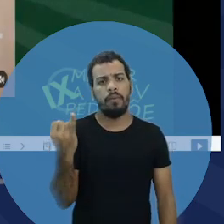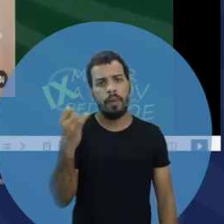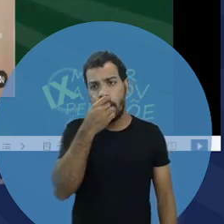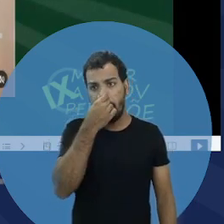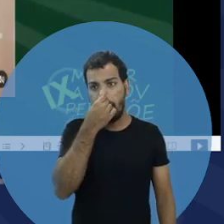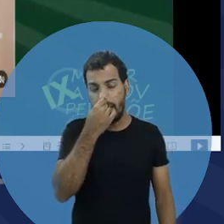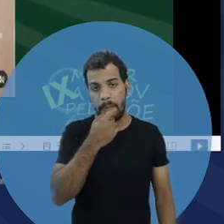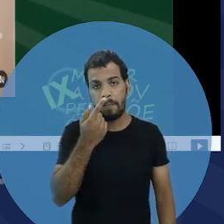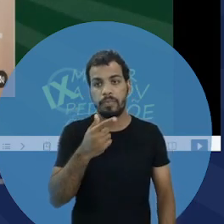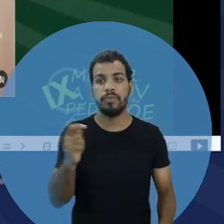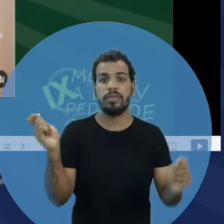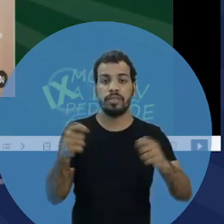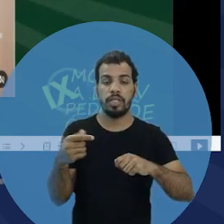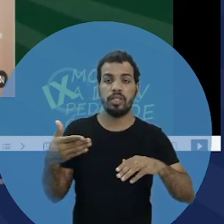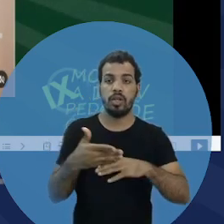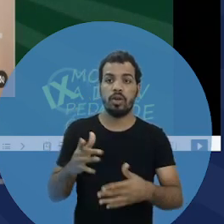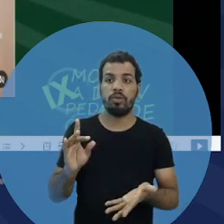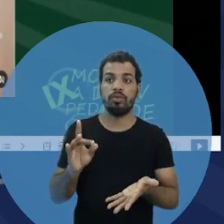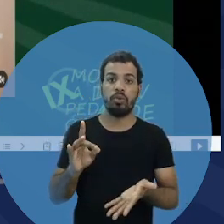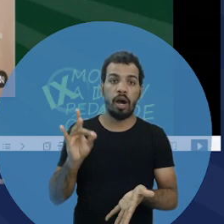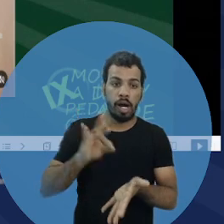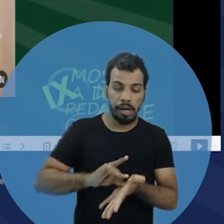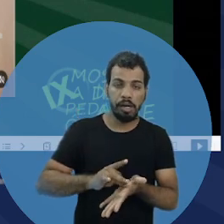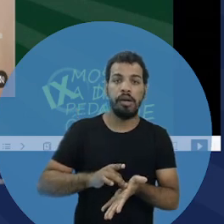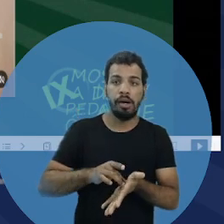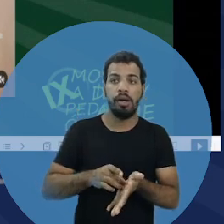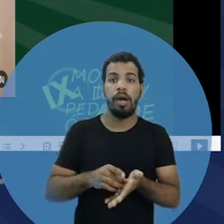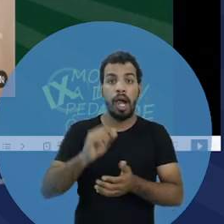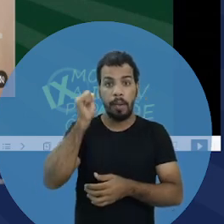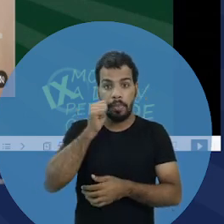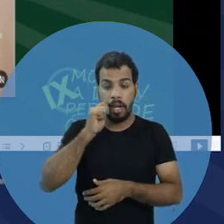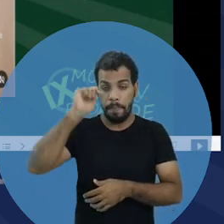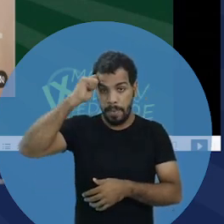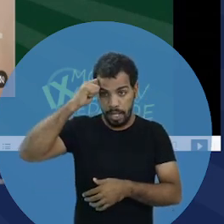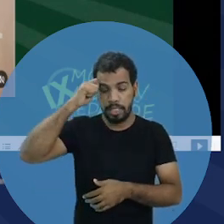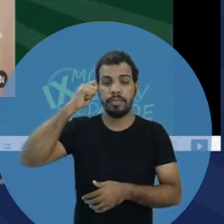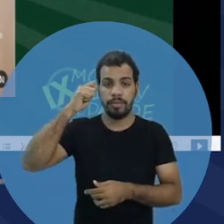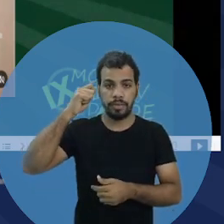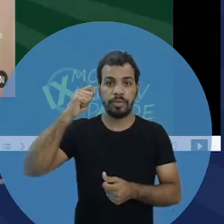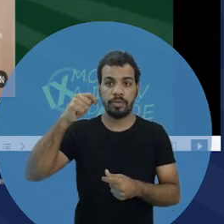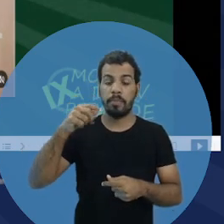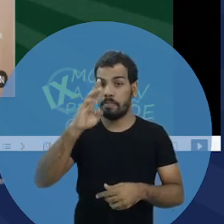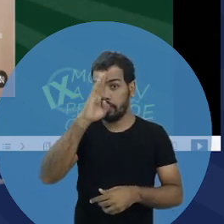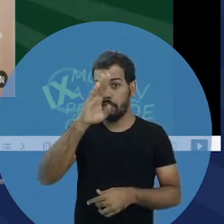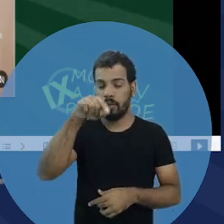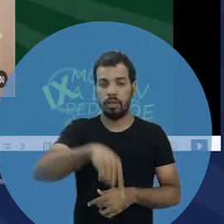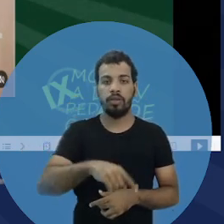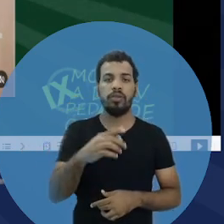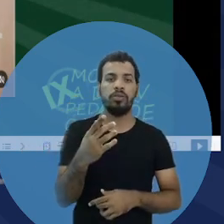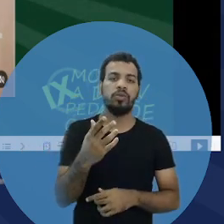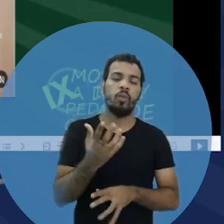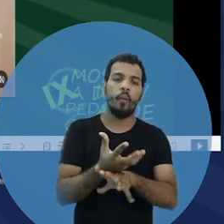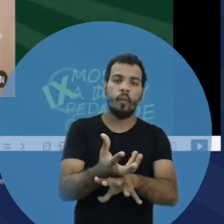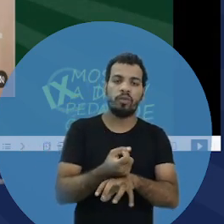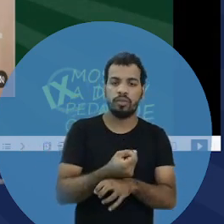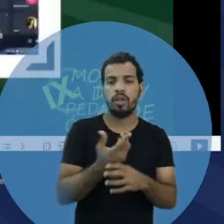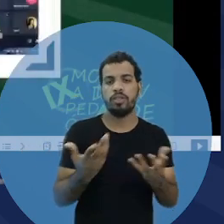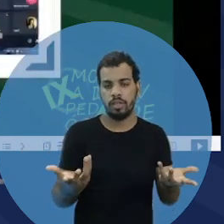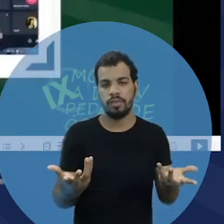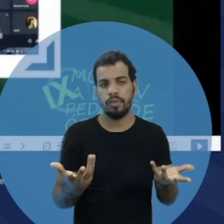uma realidade que, para as meninas pretas, principalmente do sertão, se distancia um pouco. Pode